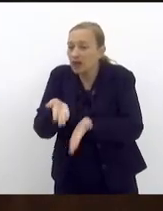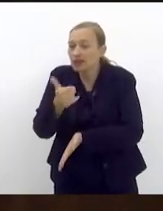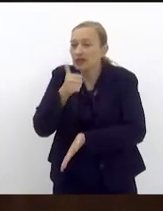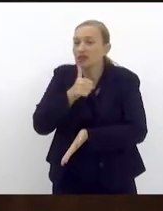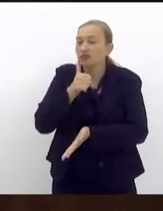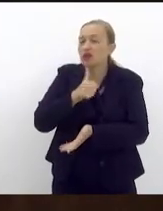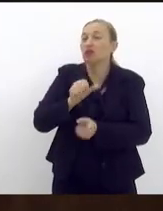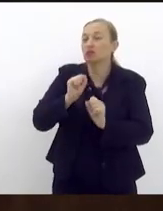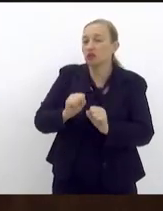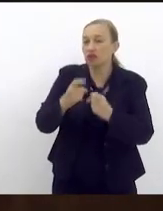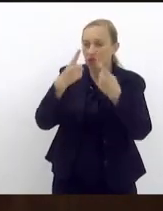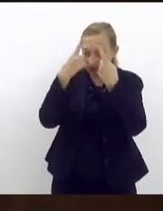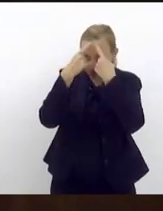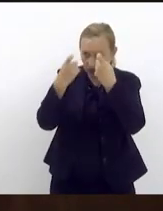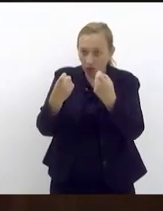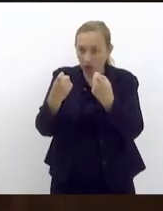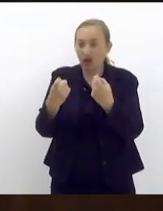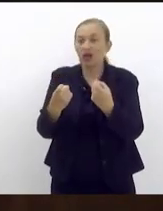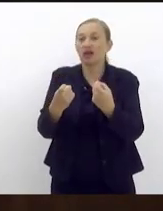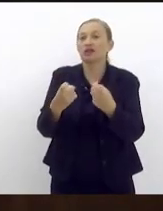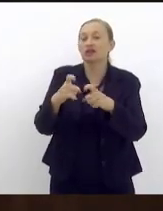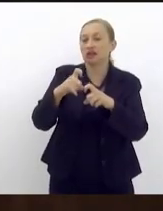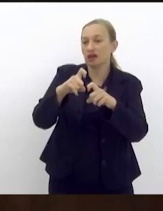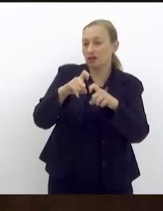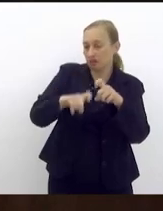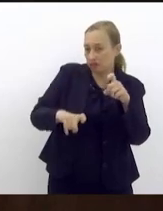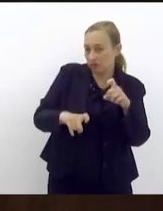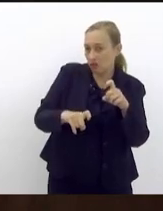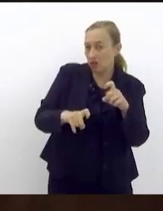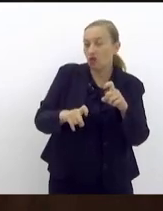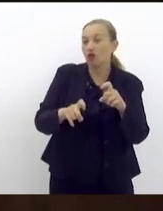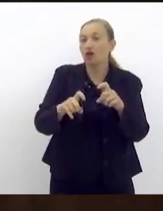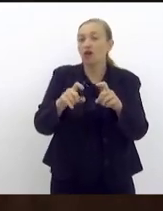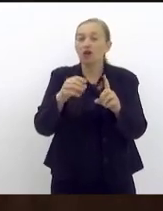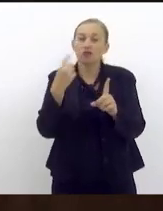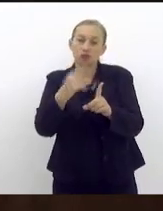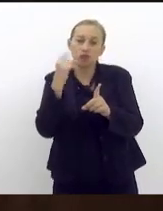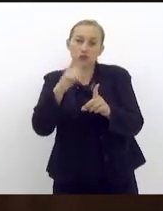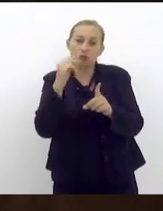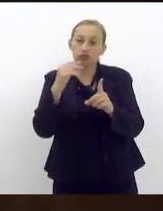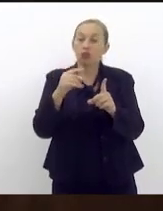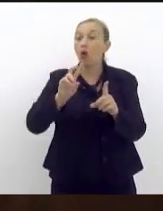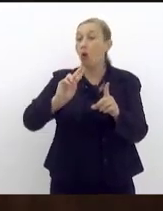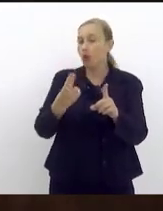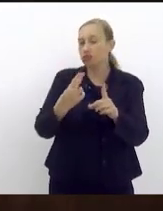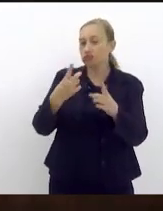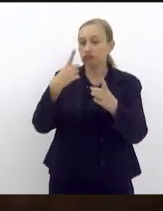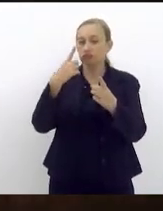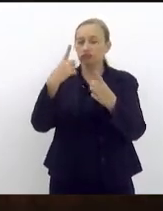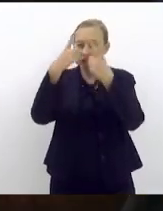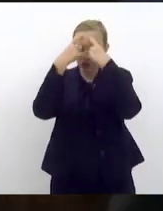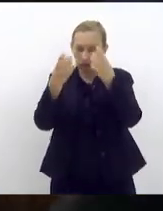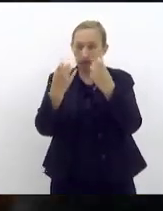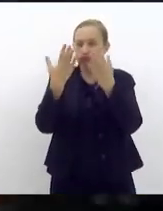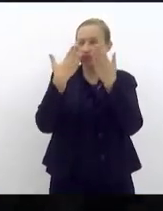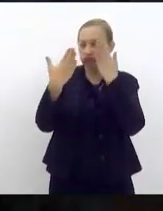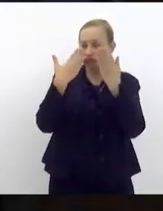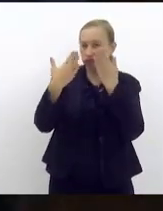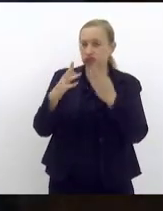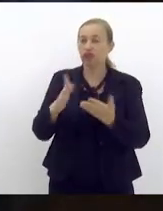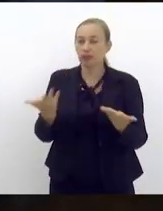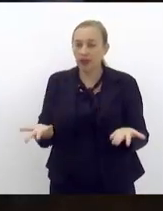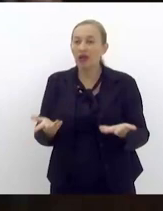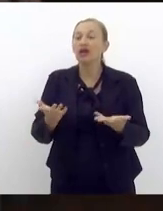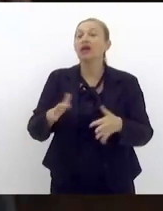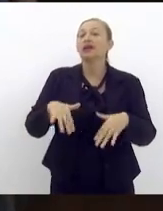violência física sexual patrimonial ou psicológica é ou moral e finalmente